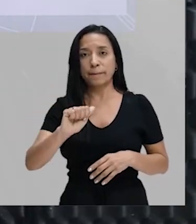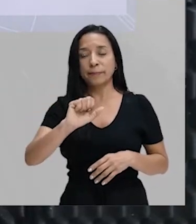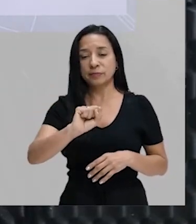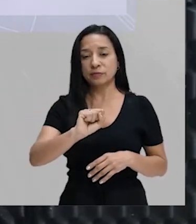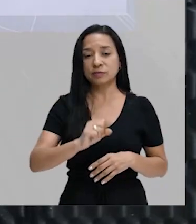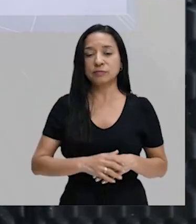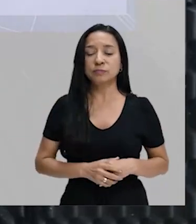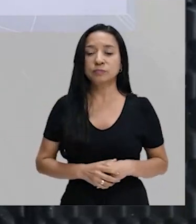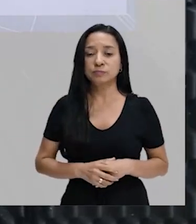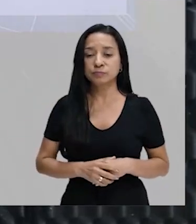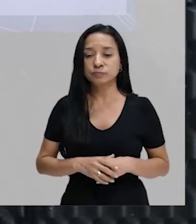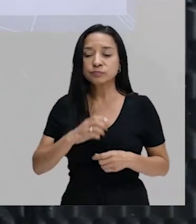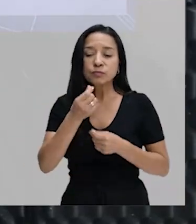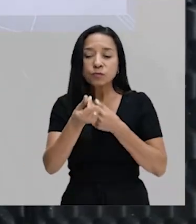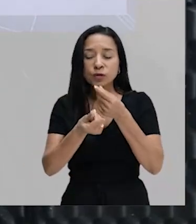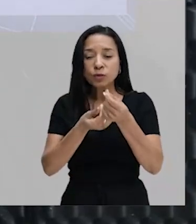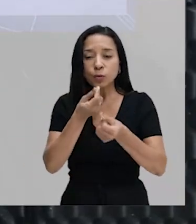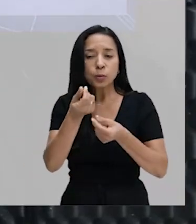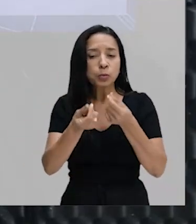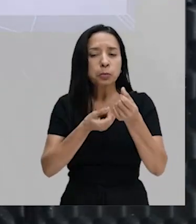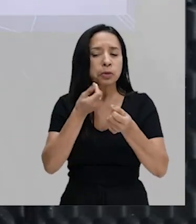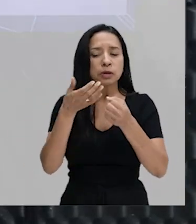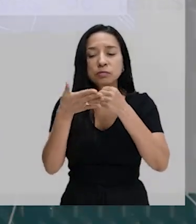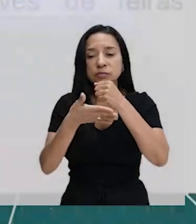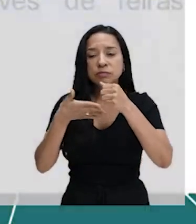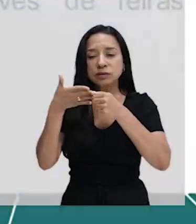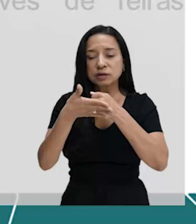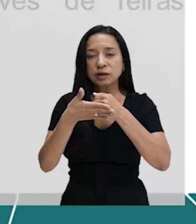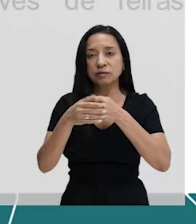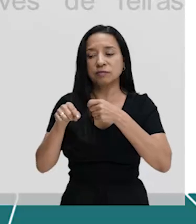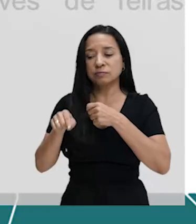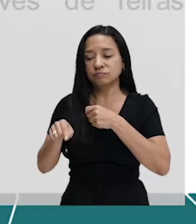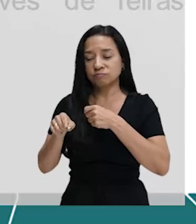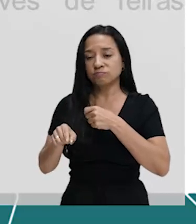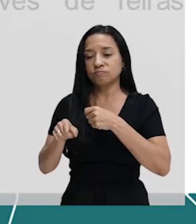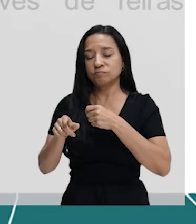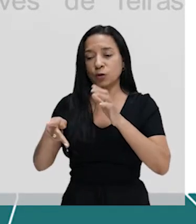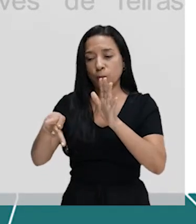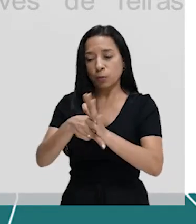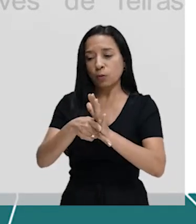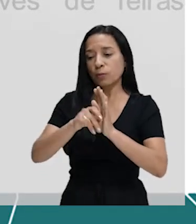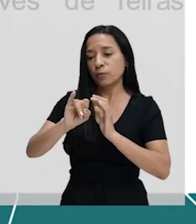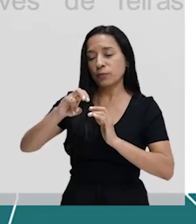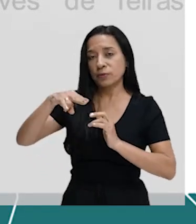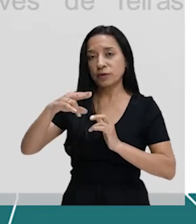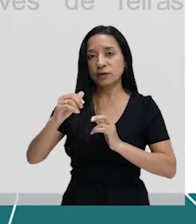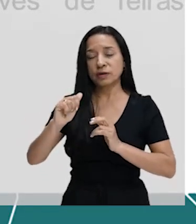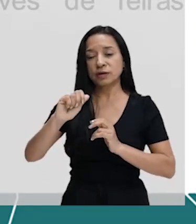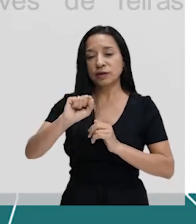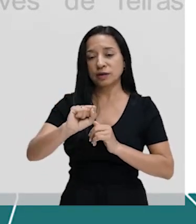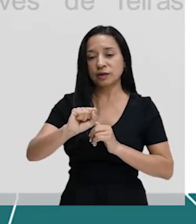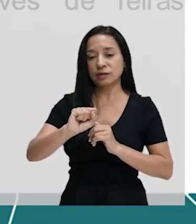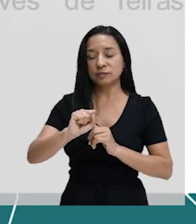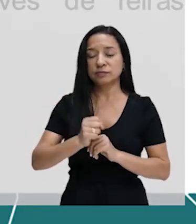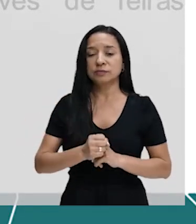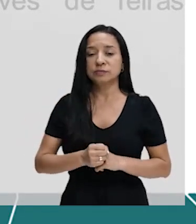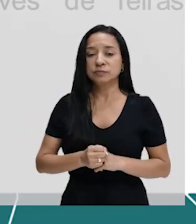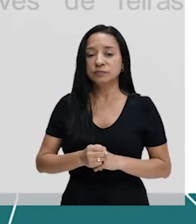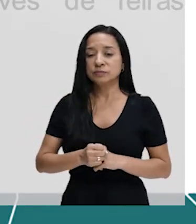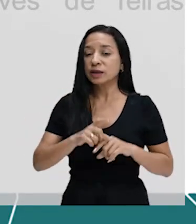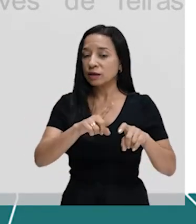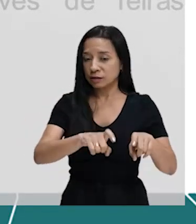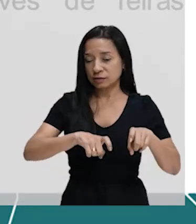A economia, em que se baseava a economia inca? A base da economia inca era a agricultura e